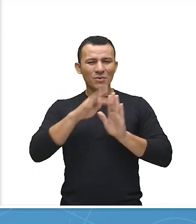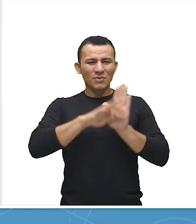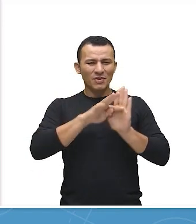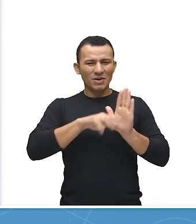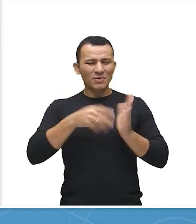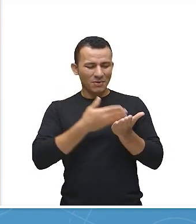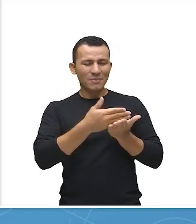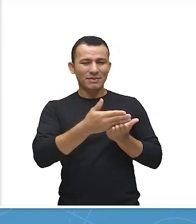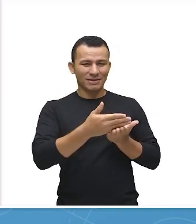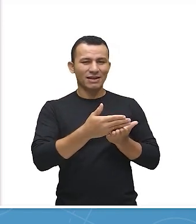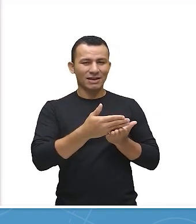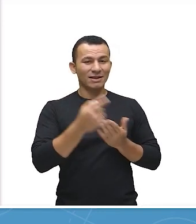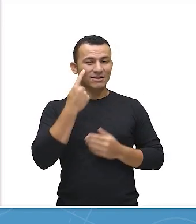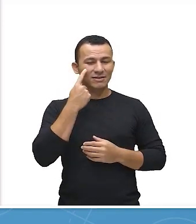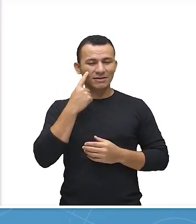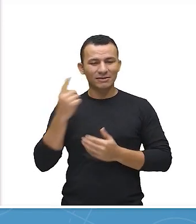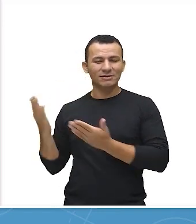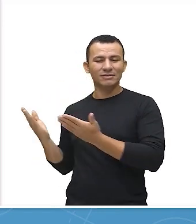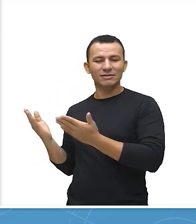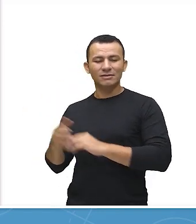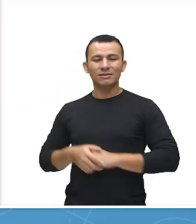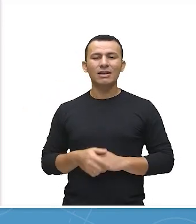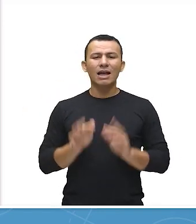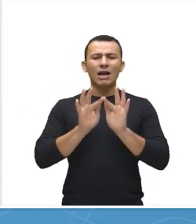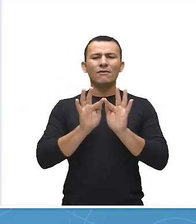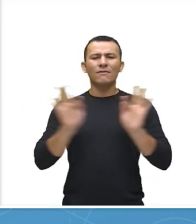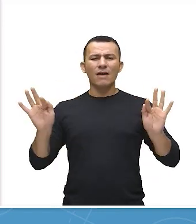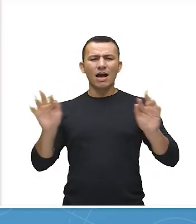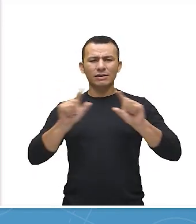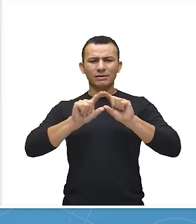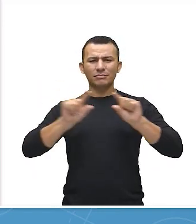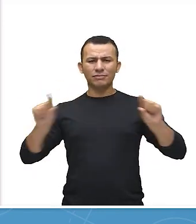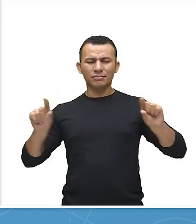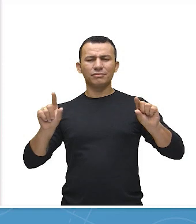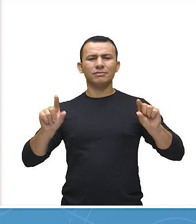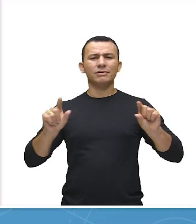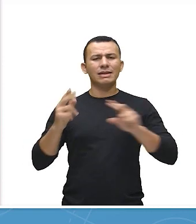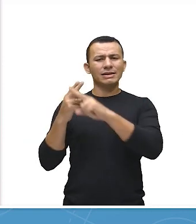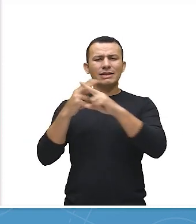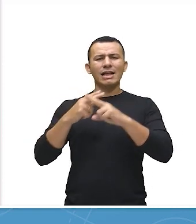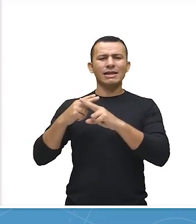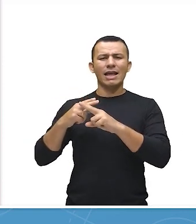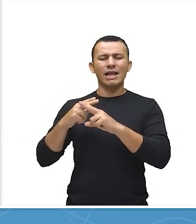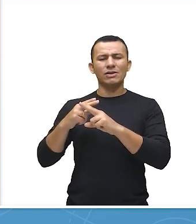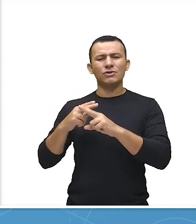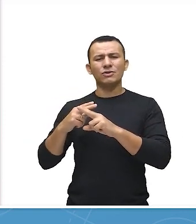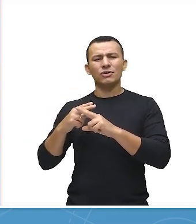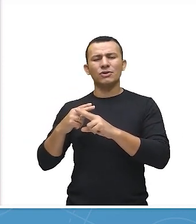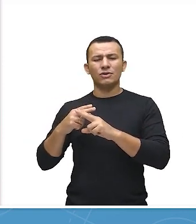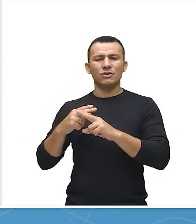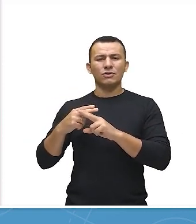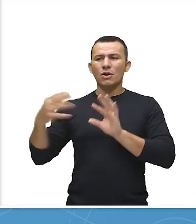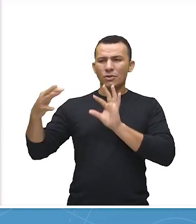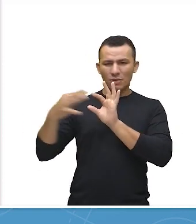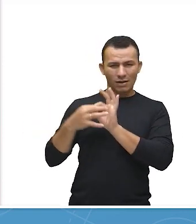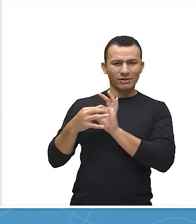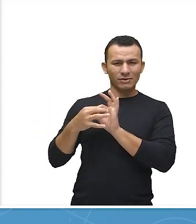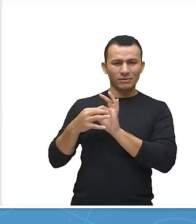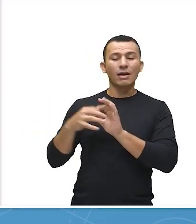intertextualidade com a oração do Pai Nosso. O que é a intertextualidade? É quando você utiliza um texto original e em cima dele você cria um